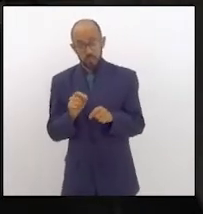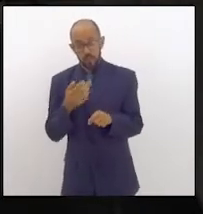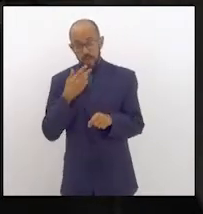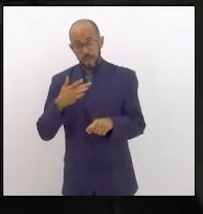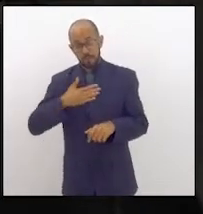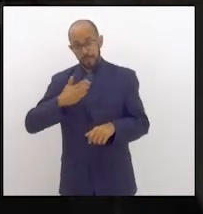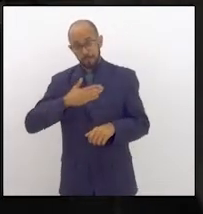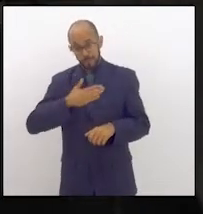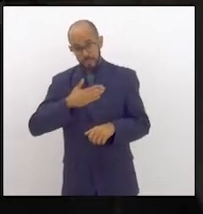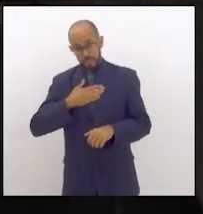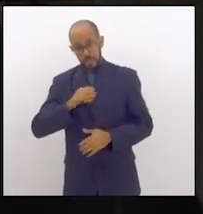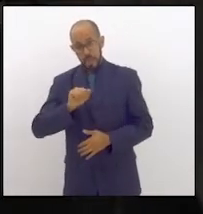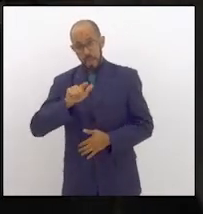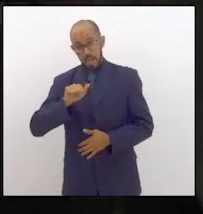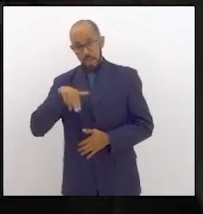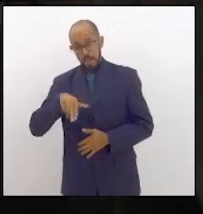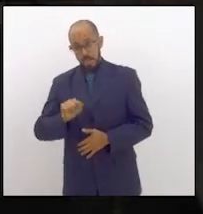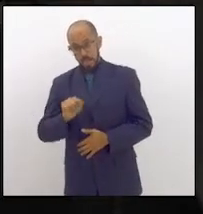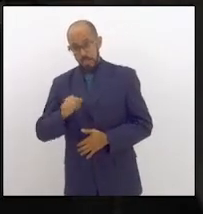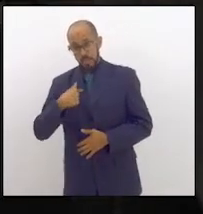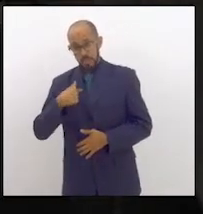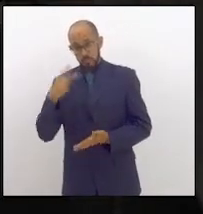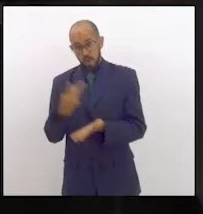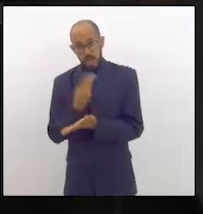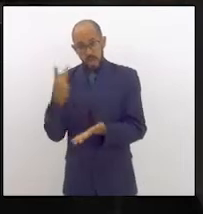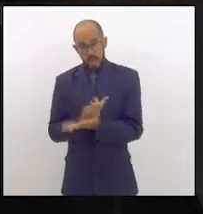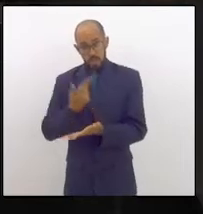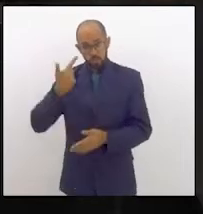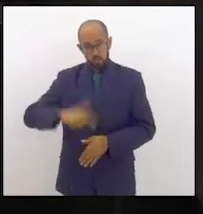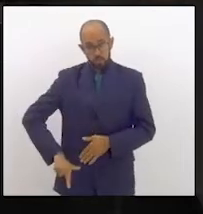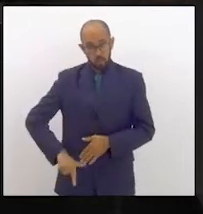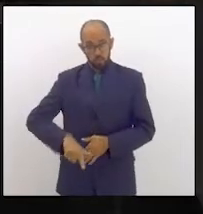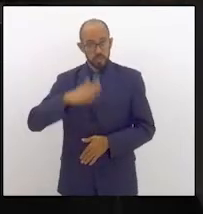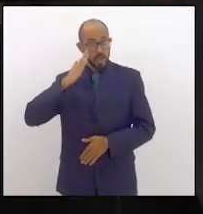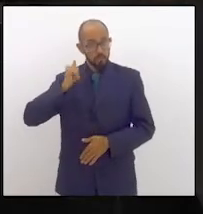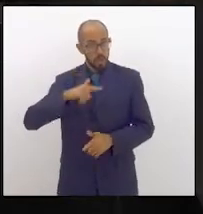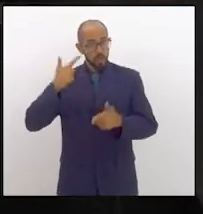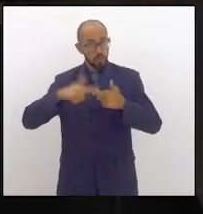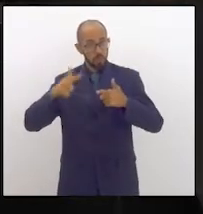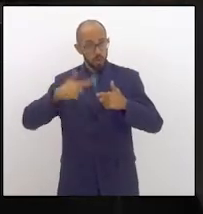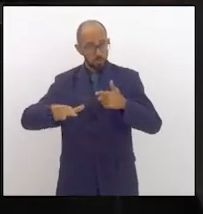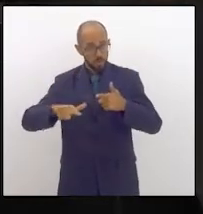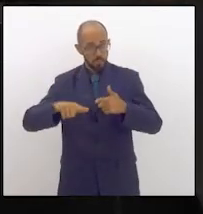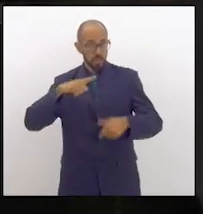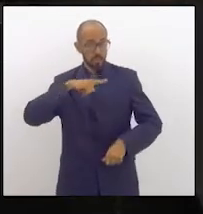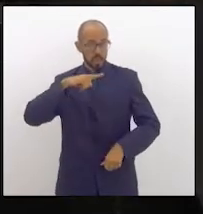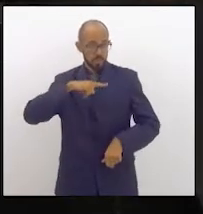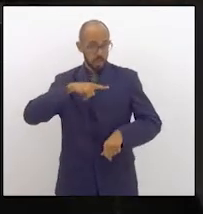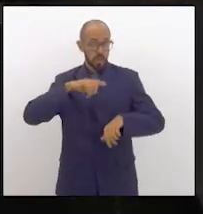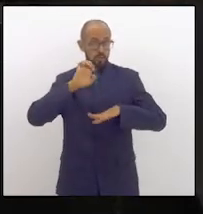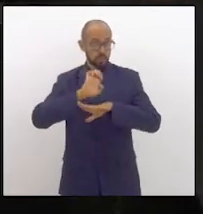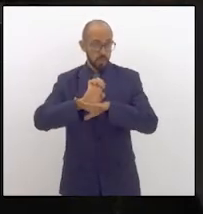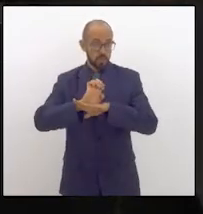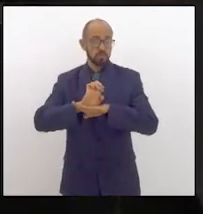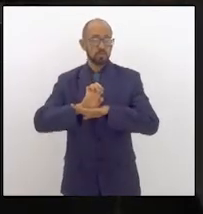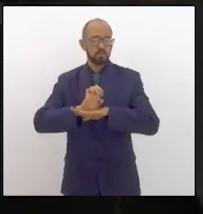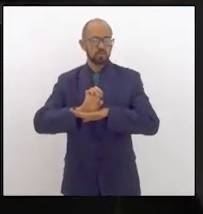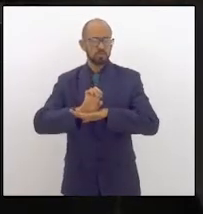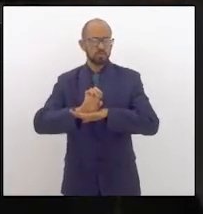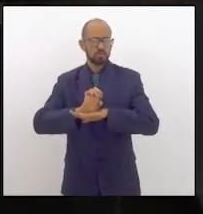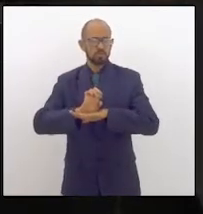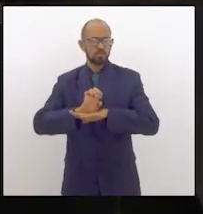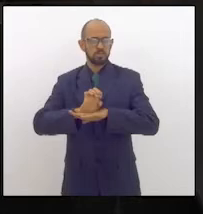mim eu Alana que eu vou errar novamente sabendo pepino que temos no estado